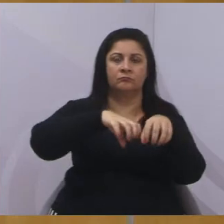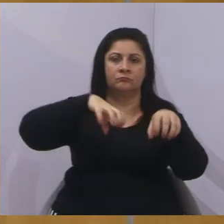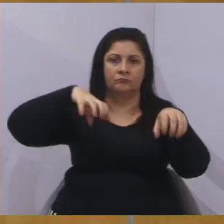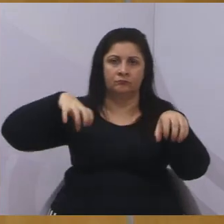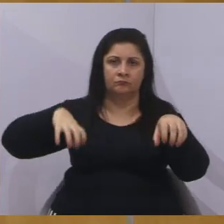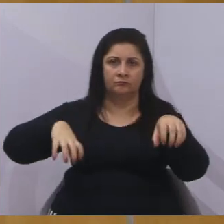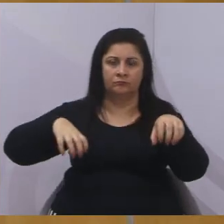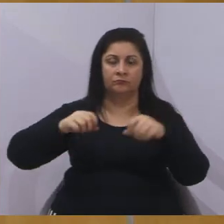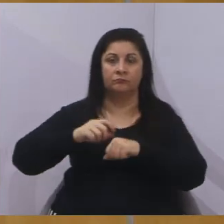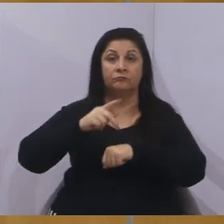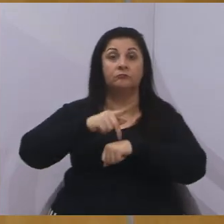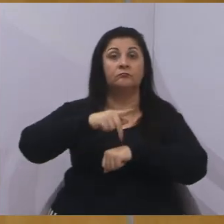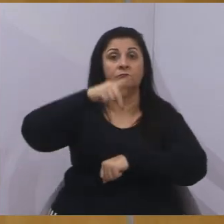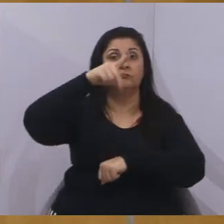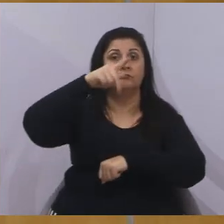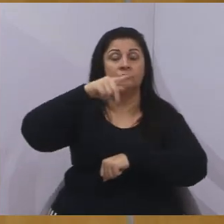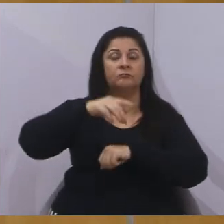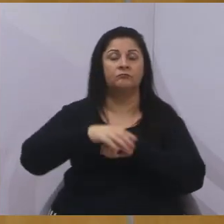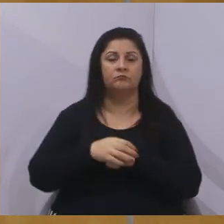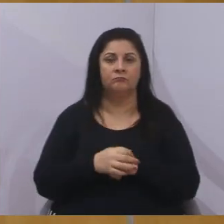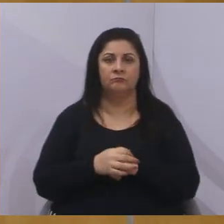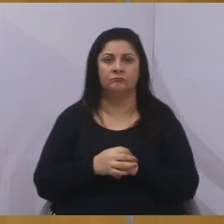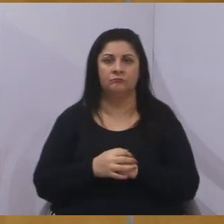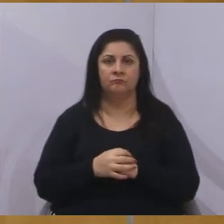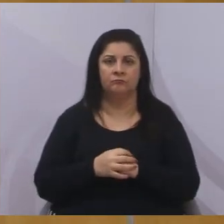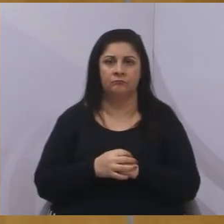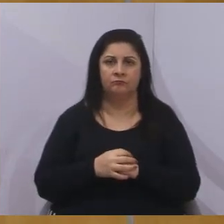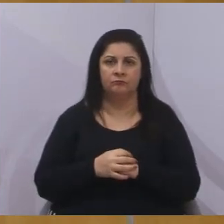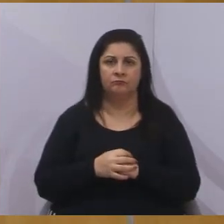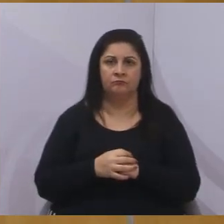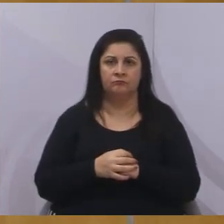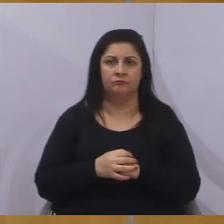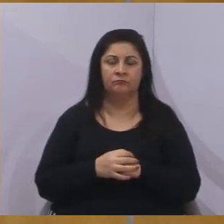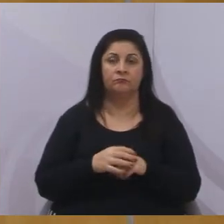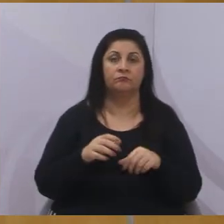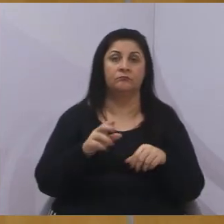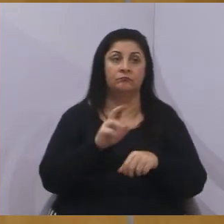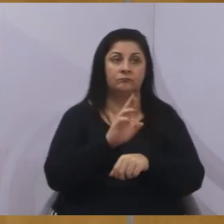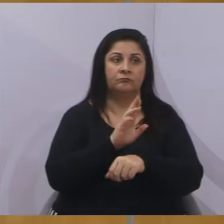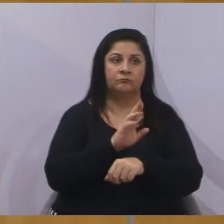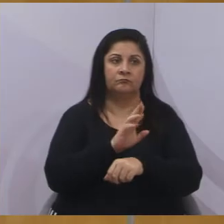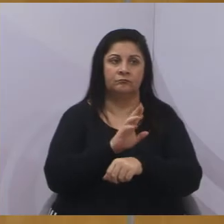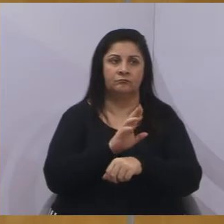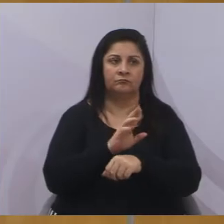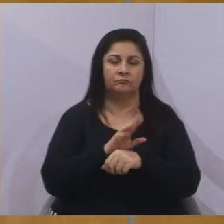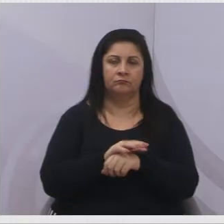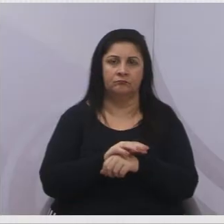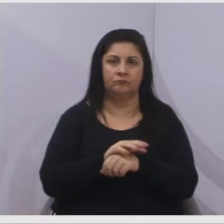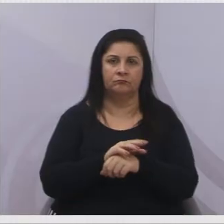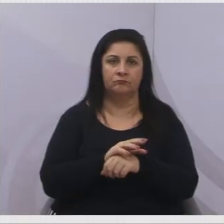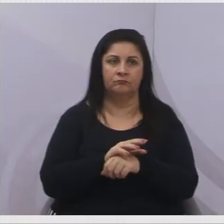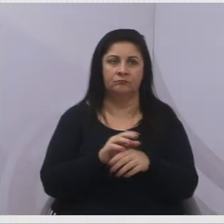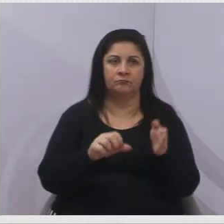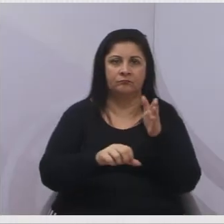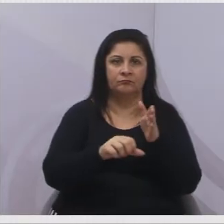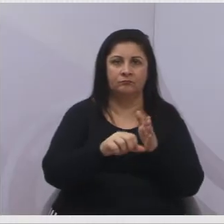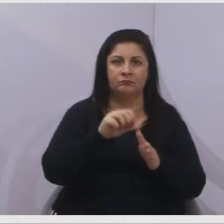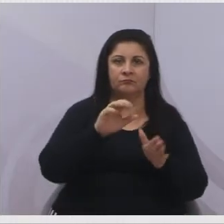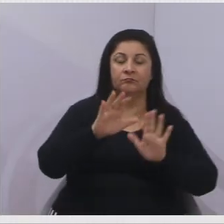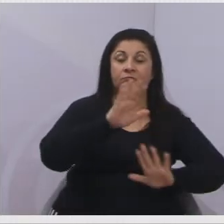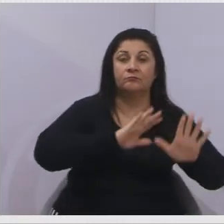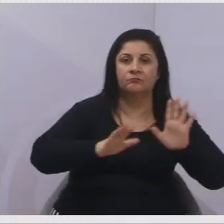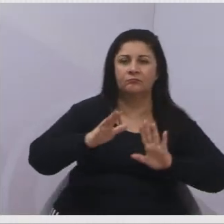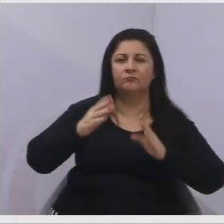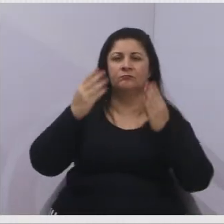de pós-graduação, de primeiros socorros e primeiros cuidados